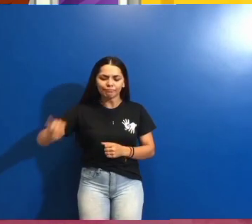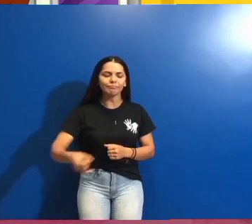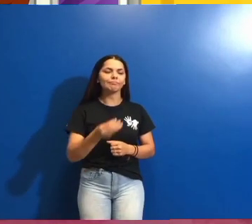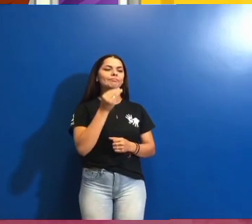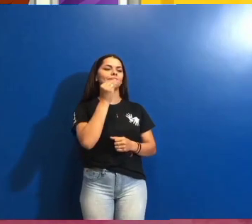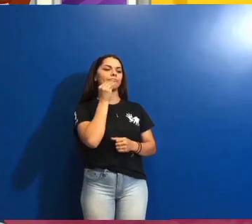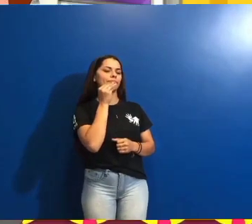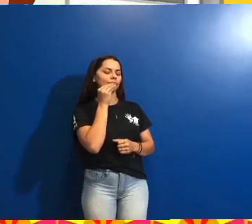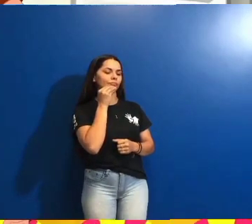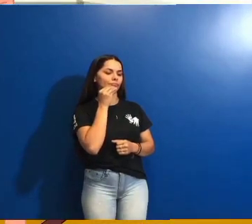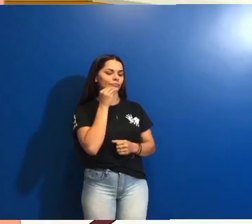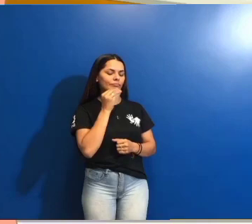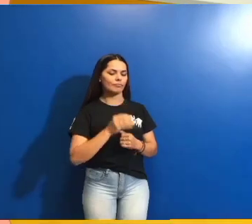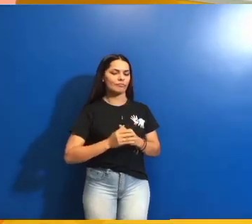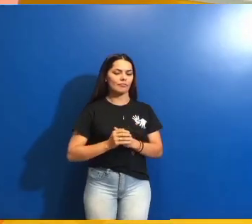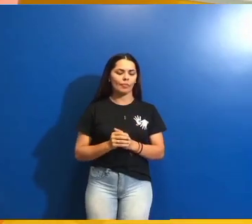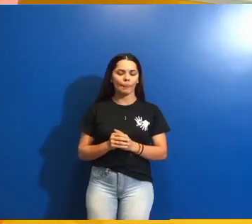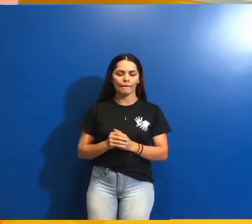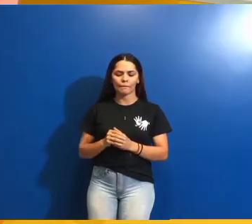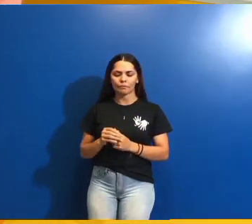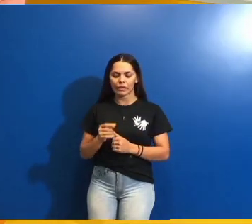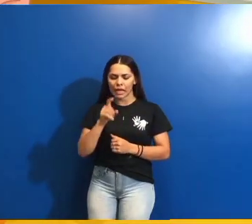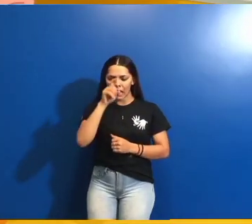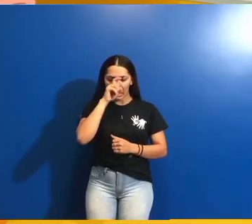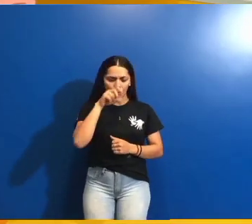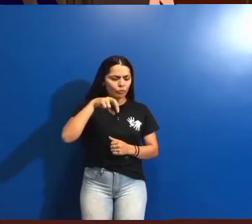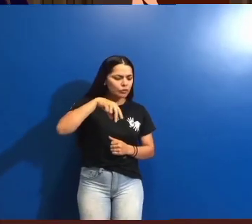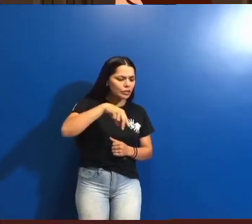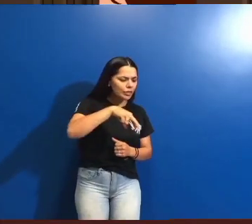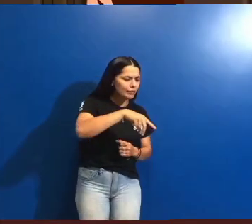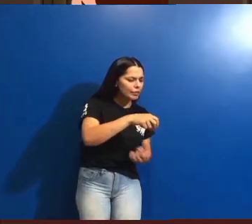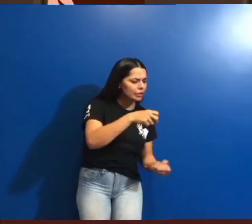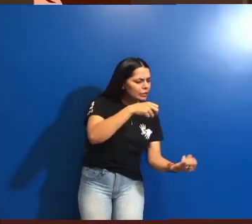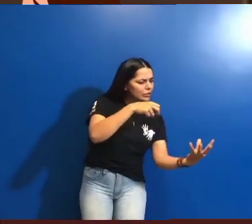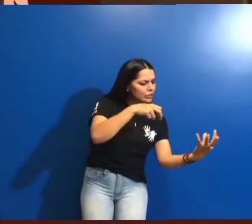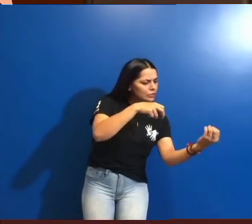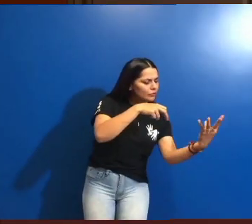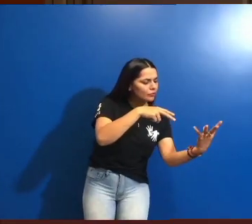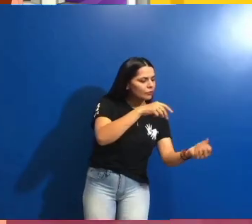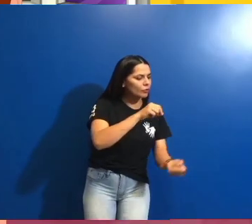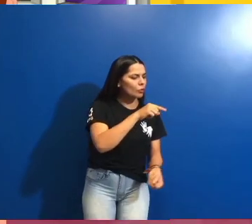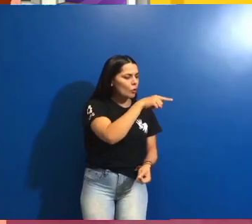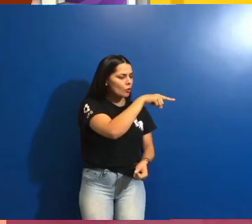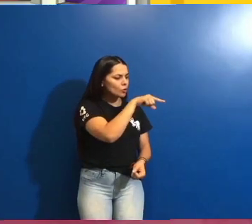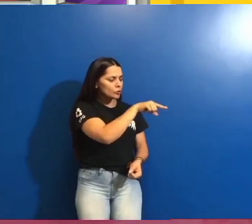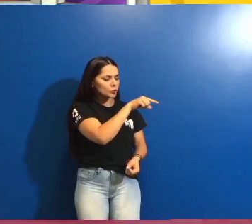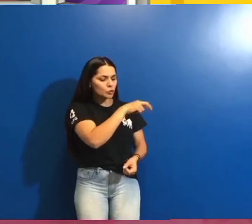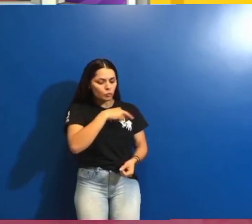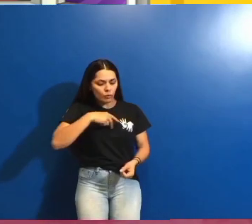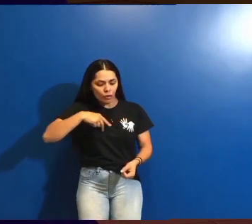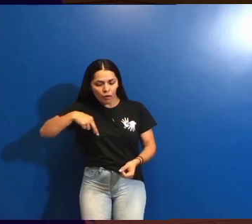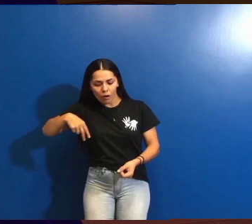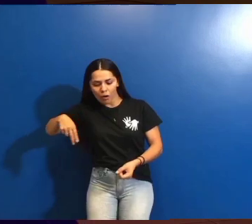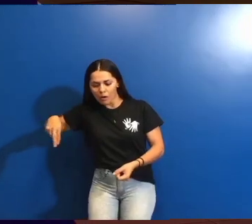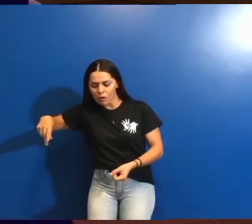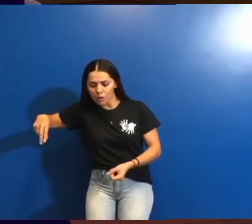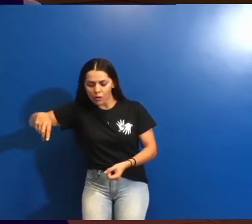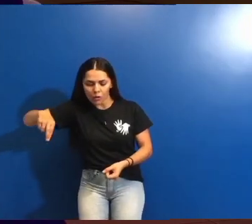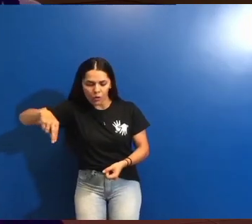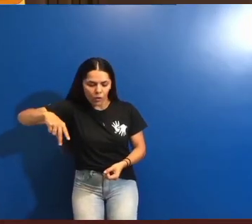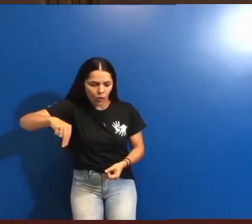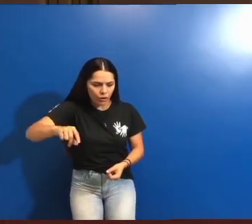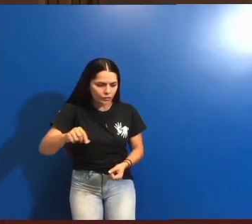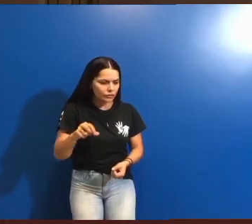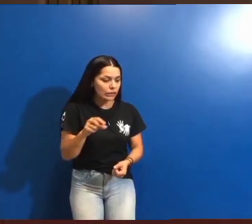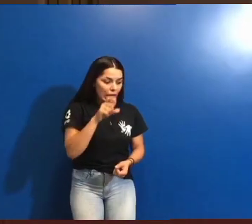fora, achava que essa era a sua única chance. Quando a bruxa começou a caminhar em direção ao forno, ele veio de